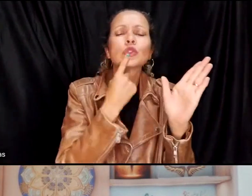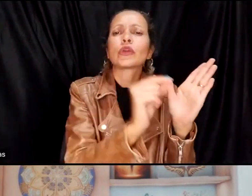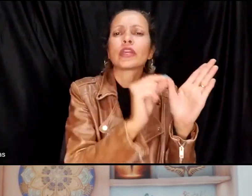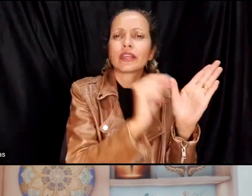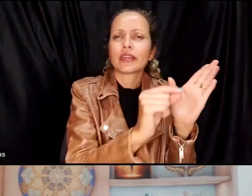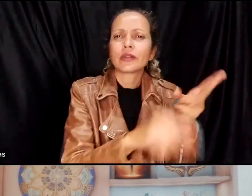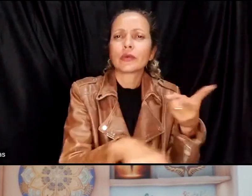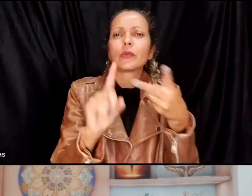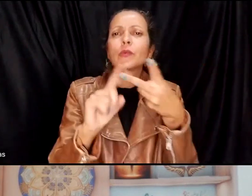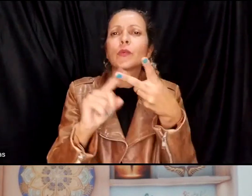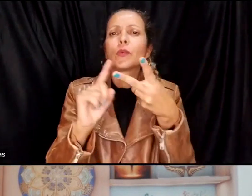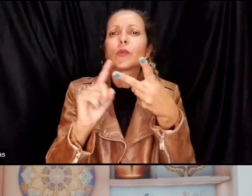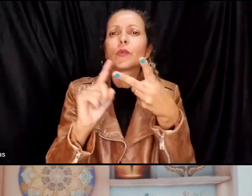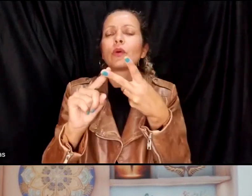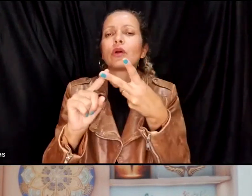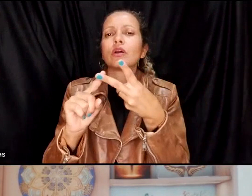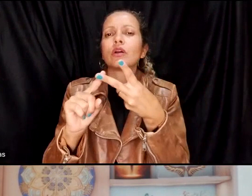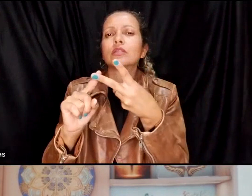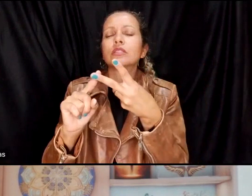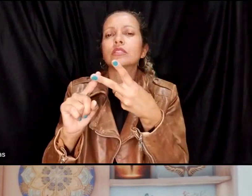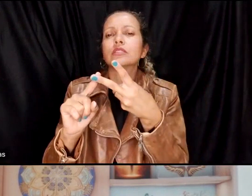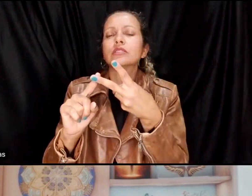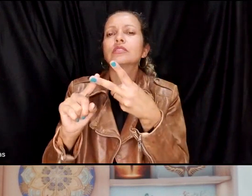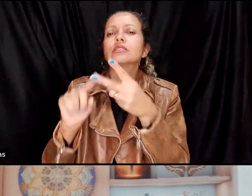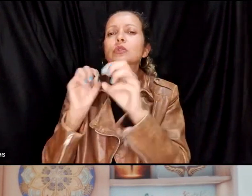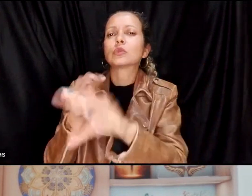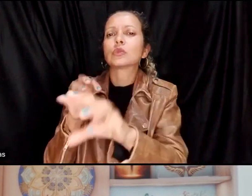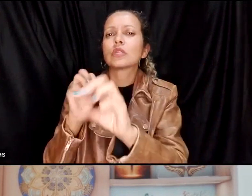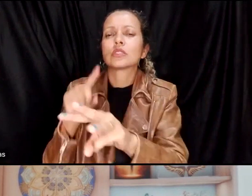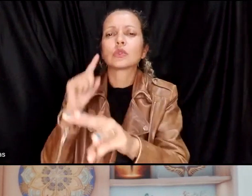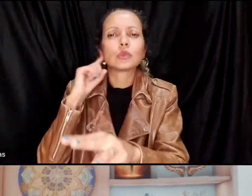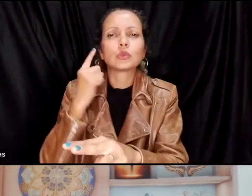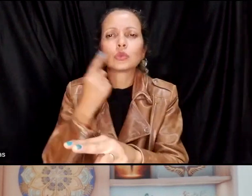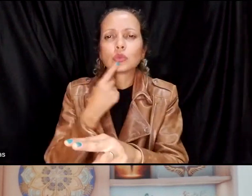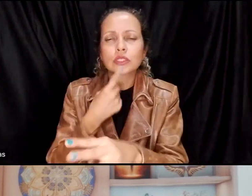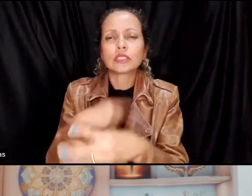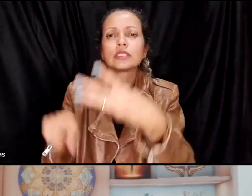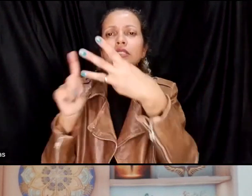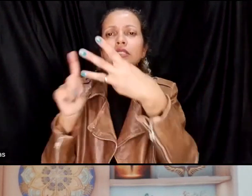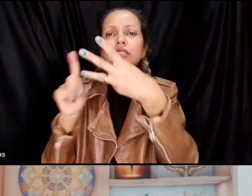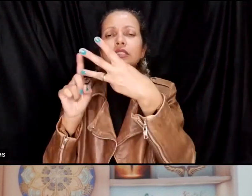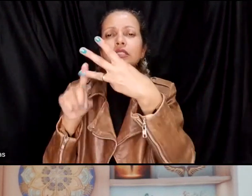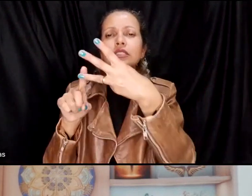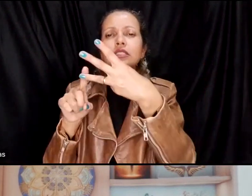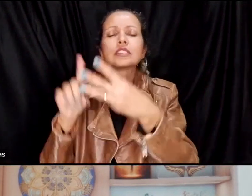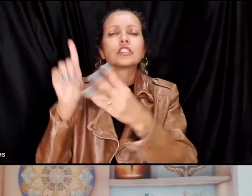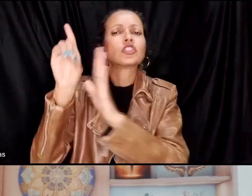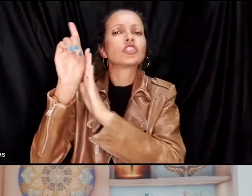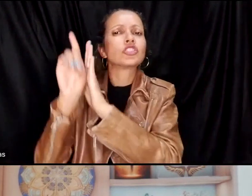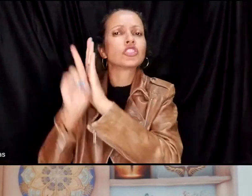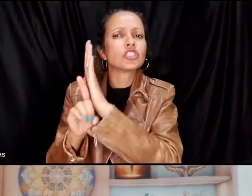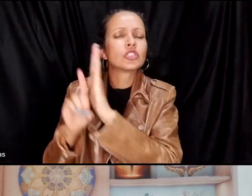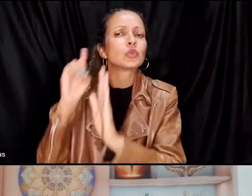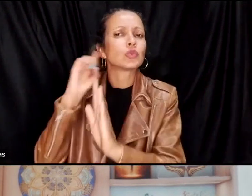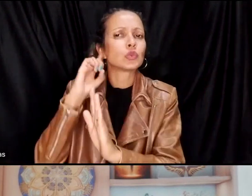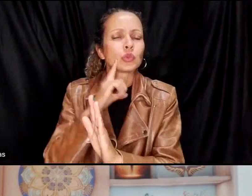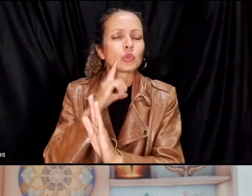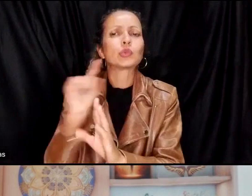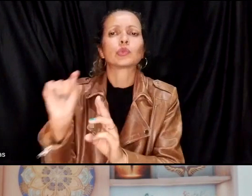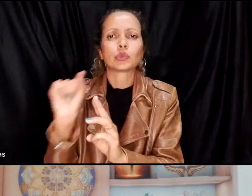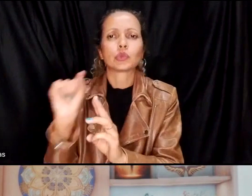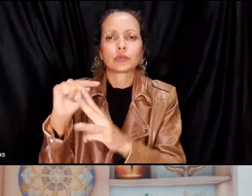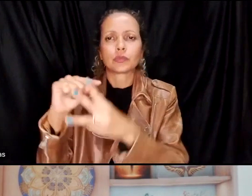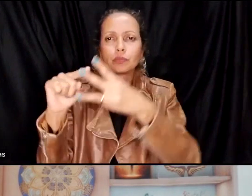direito do surdo, na visão dos surdos. Então, foi muito bacana até, e até esses